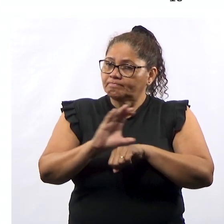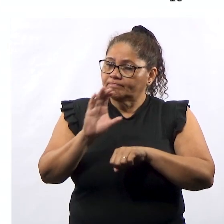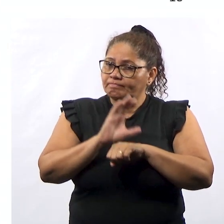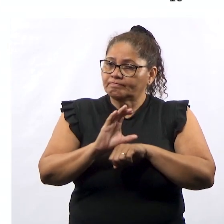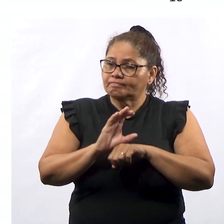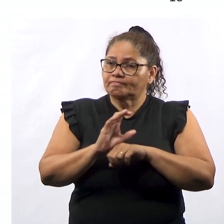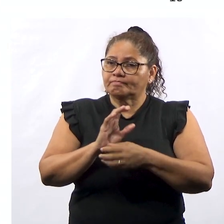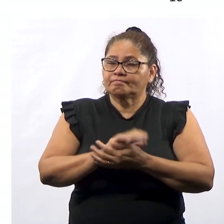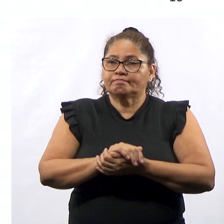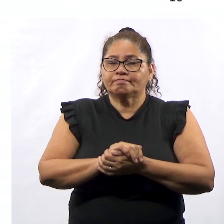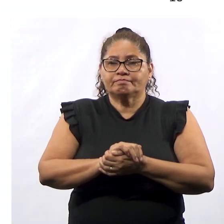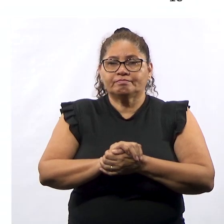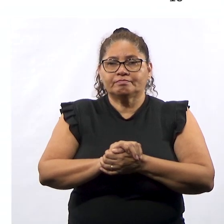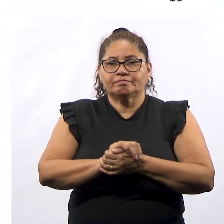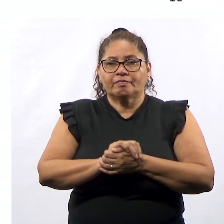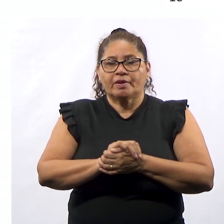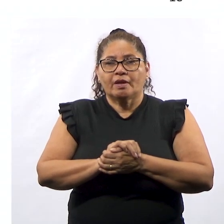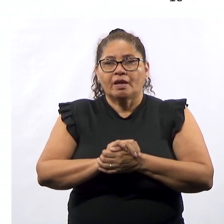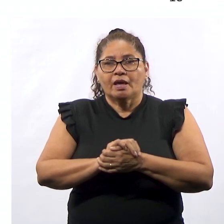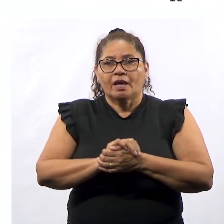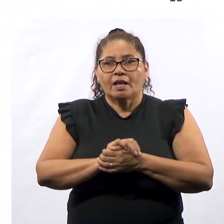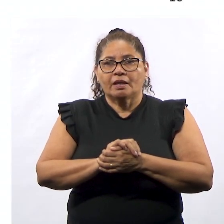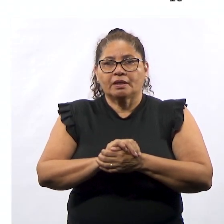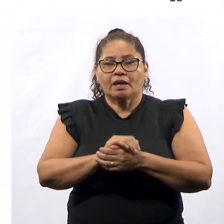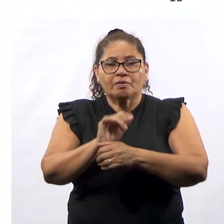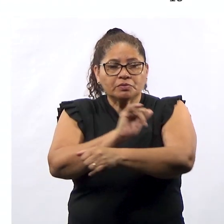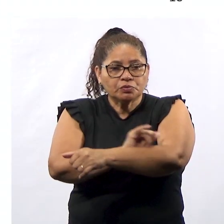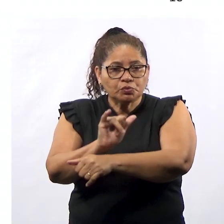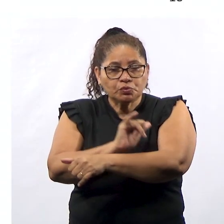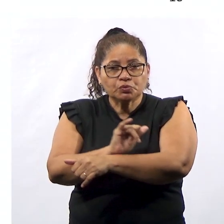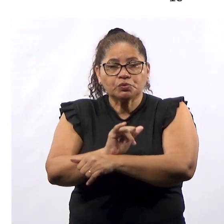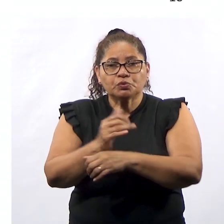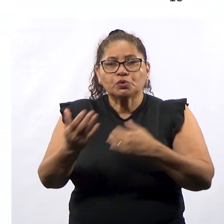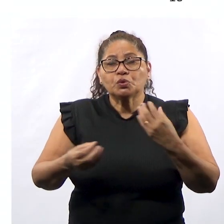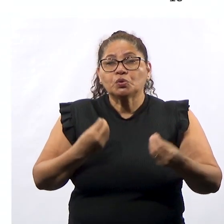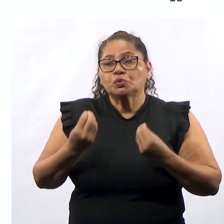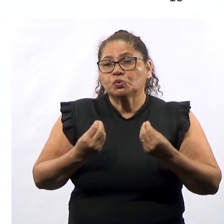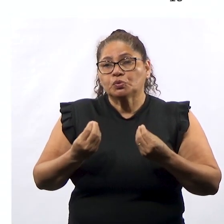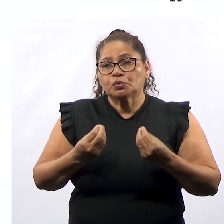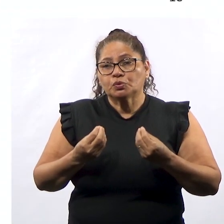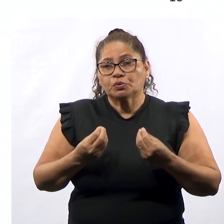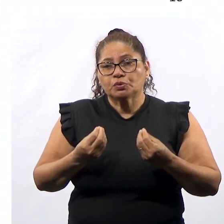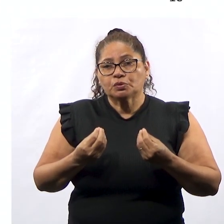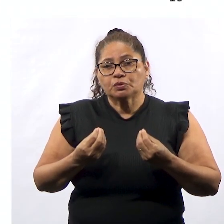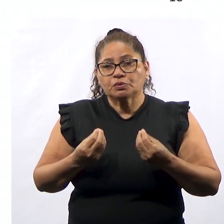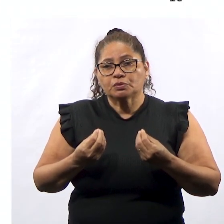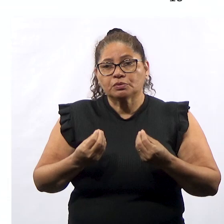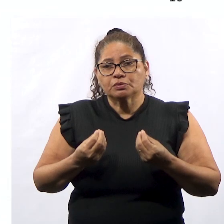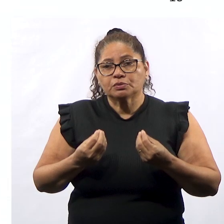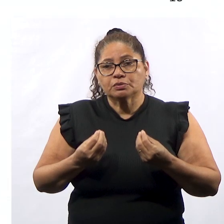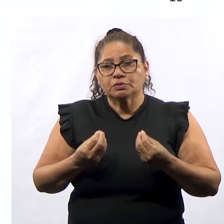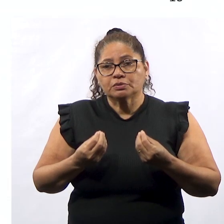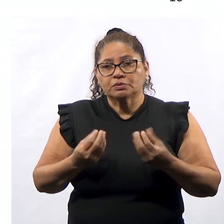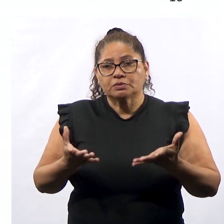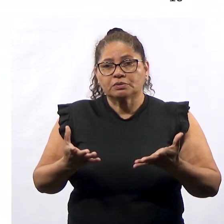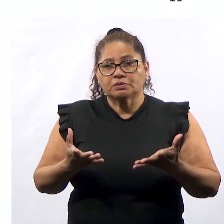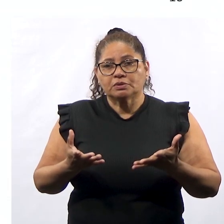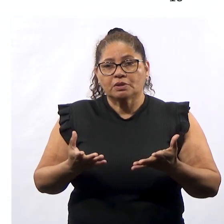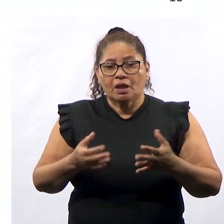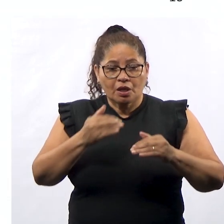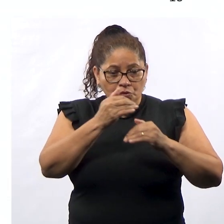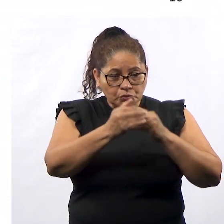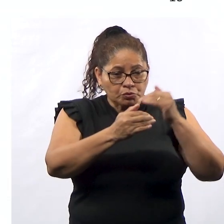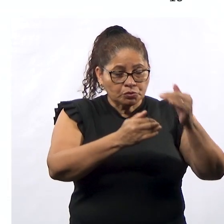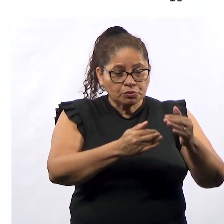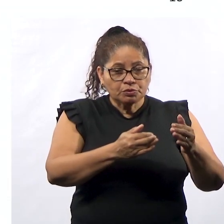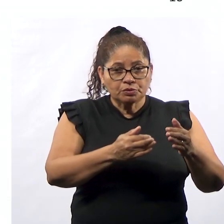aqui, Sacristã, ele propõe um esquema da concepção de currículo como processo e praxe. O PP aqui, o